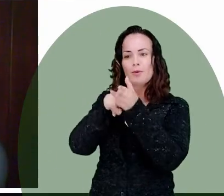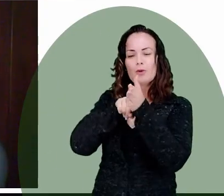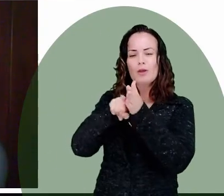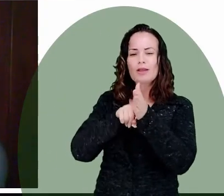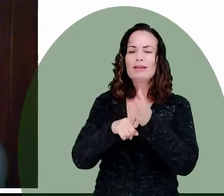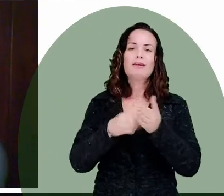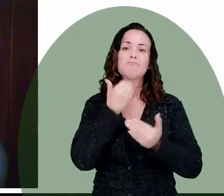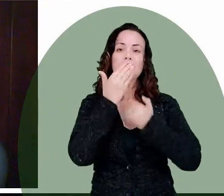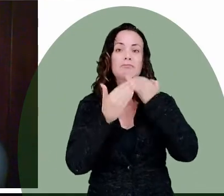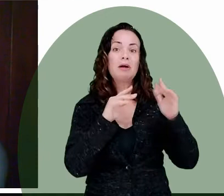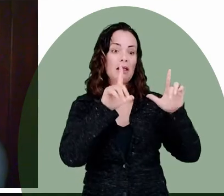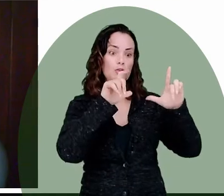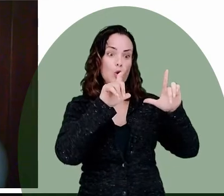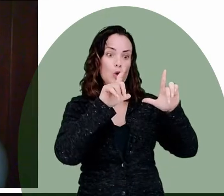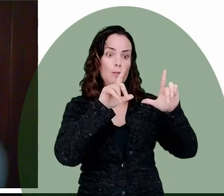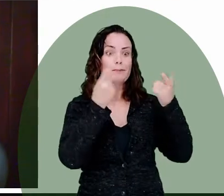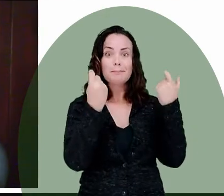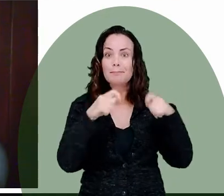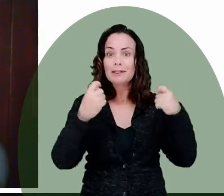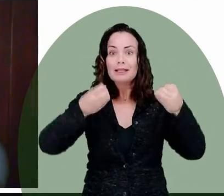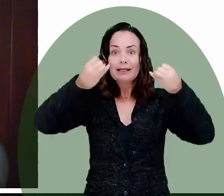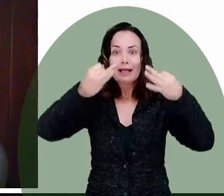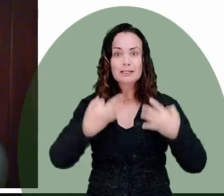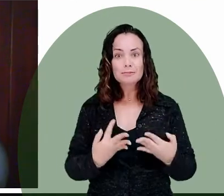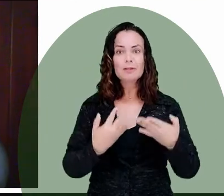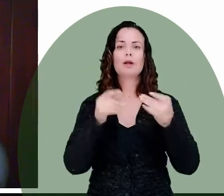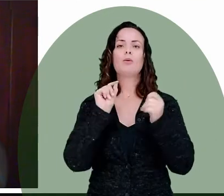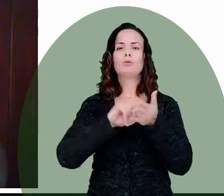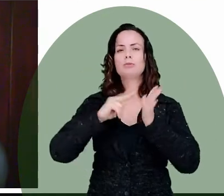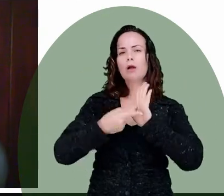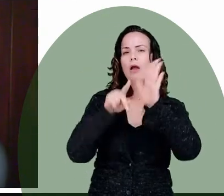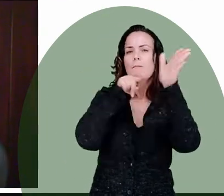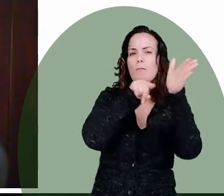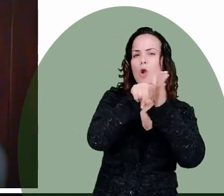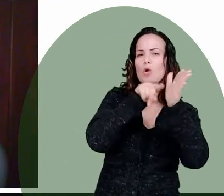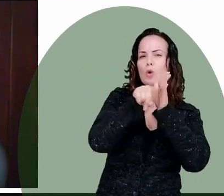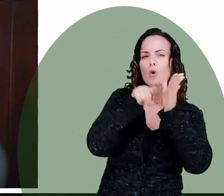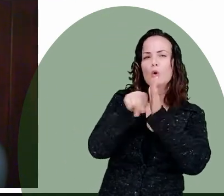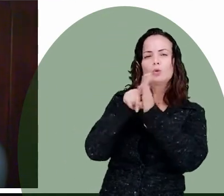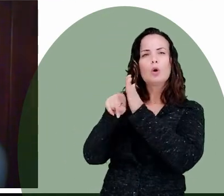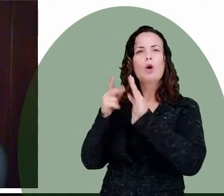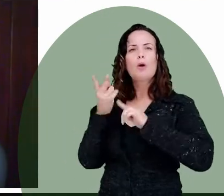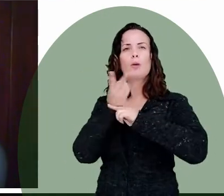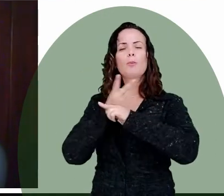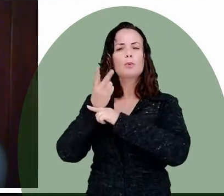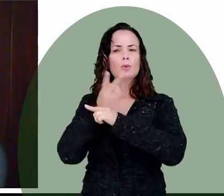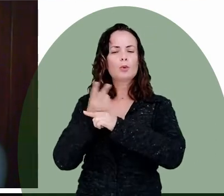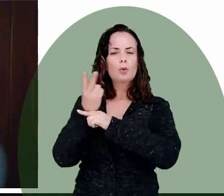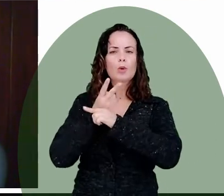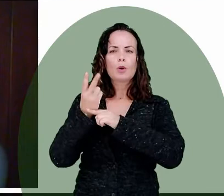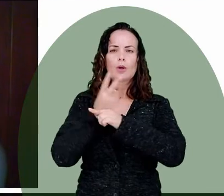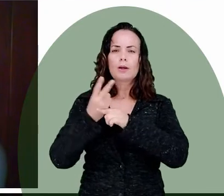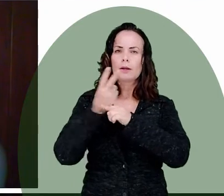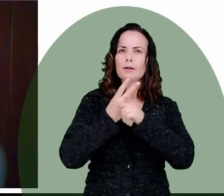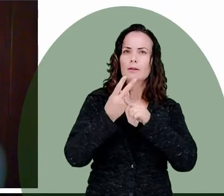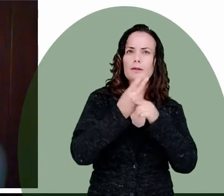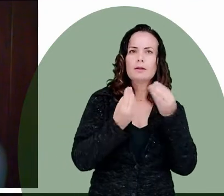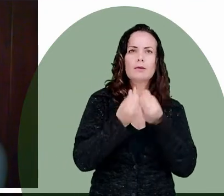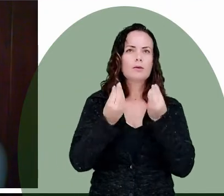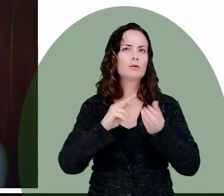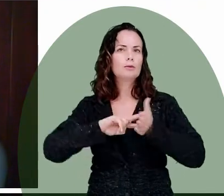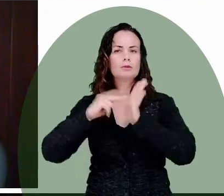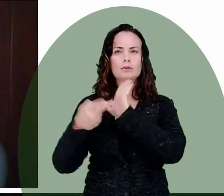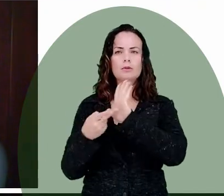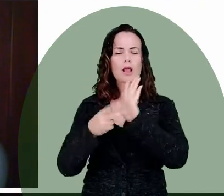explica. A explicação tem que fazer perguntas e documentar e procurar na literatura o que é que